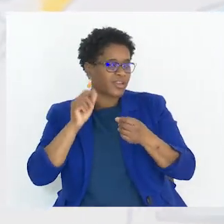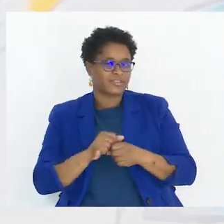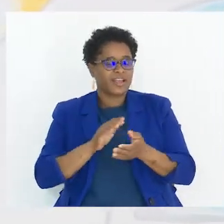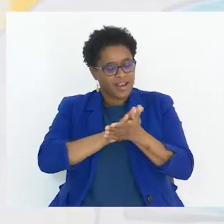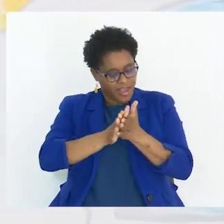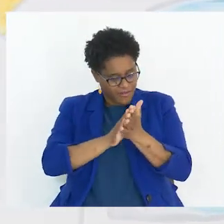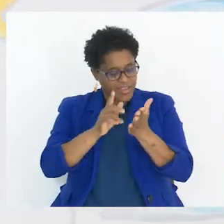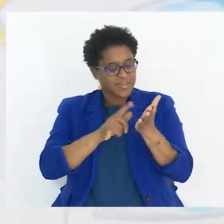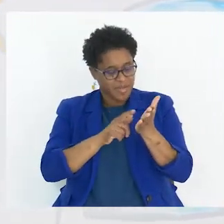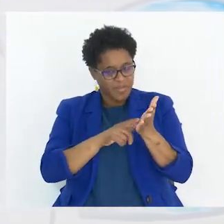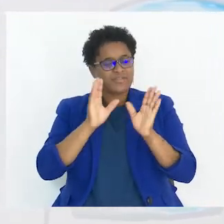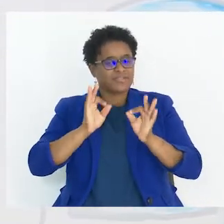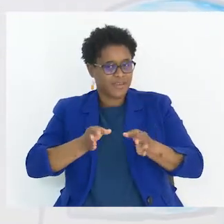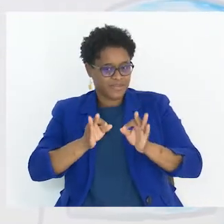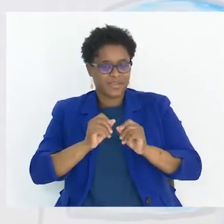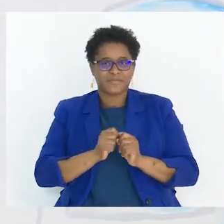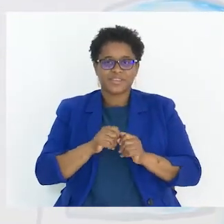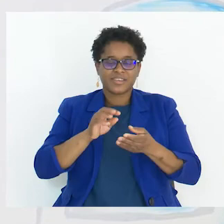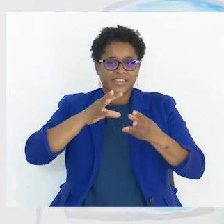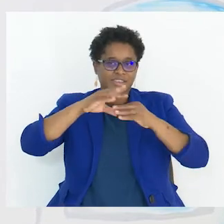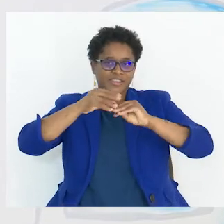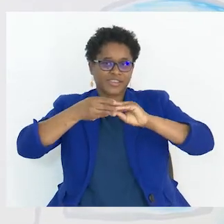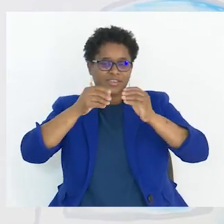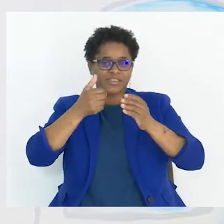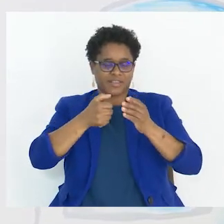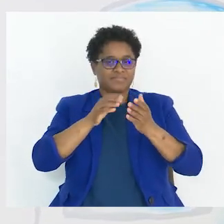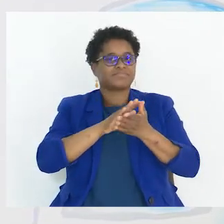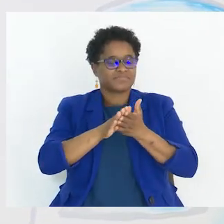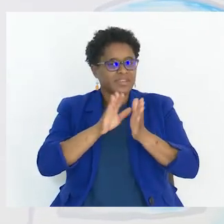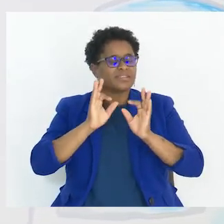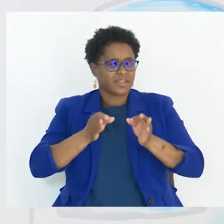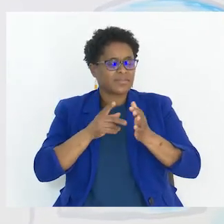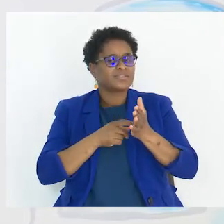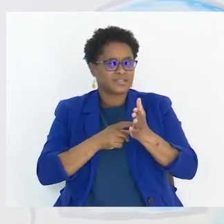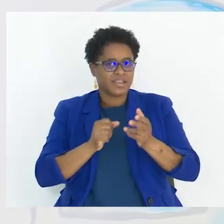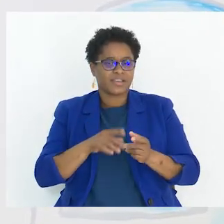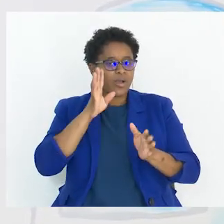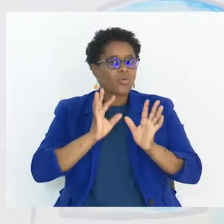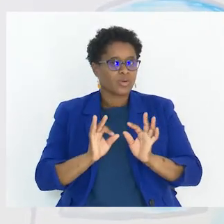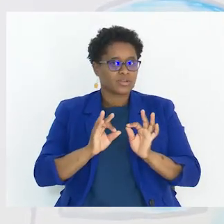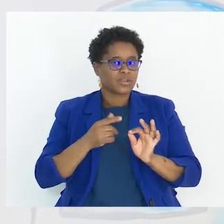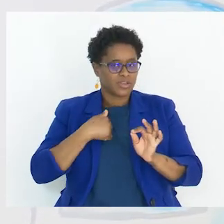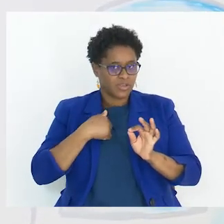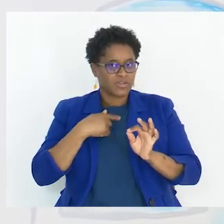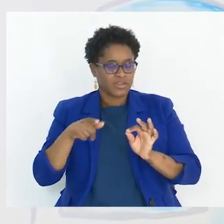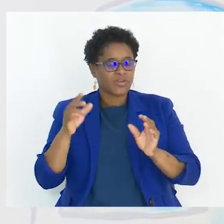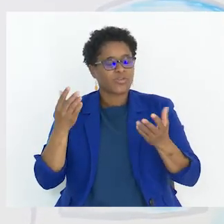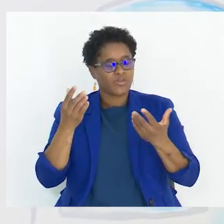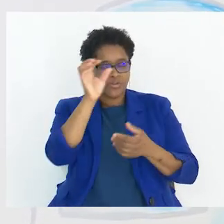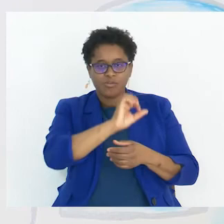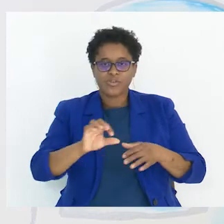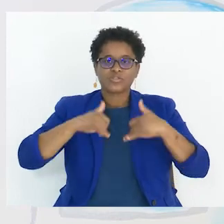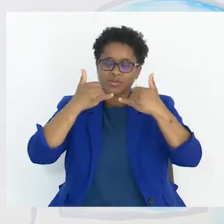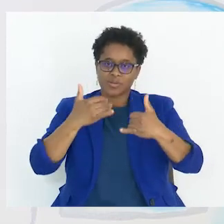importante. Lavagem das mãos, sempre. Higienização é necessário. Cuidem-se. Conto